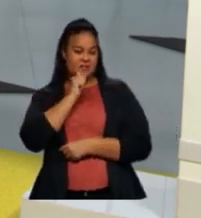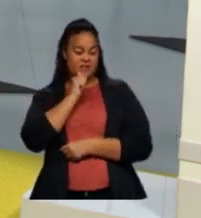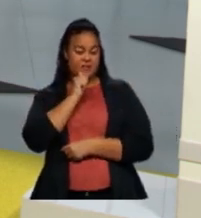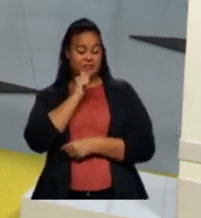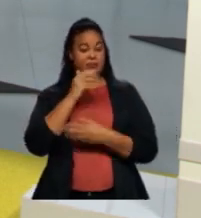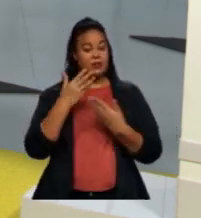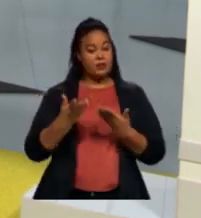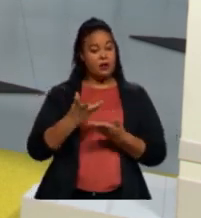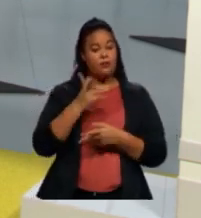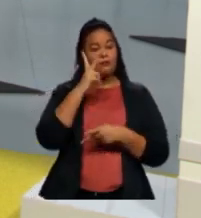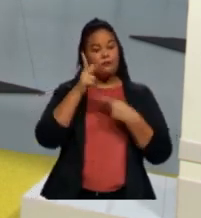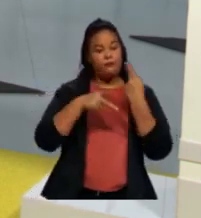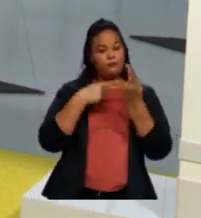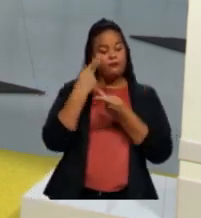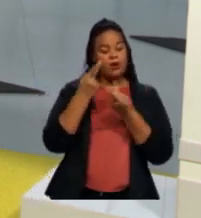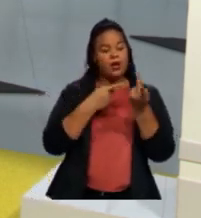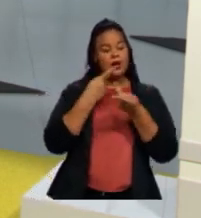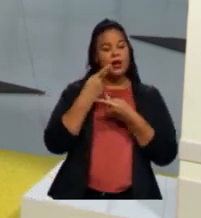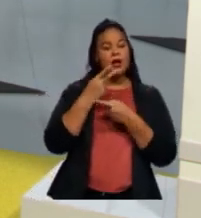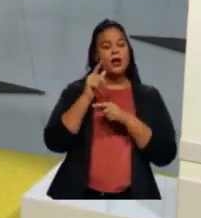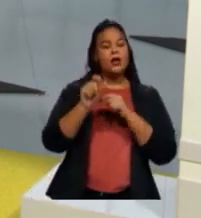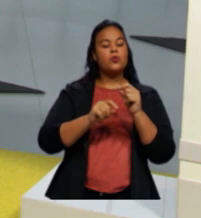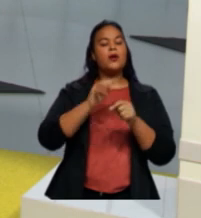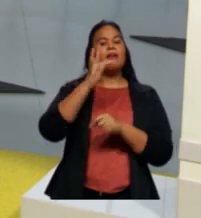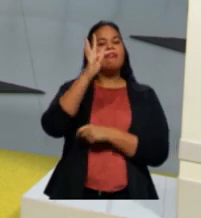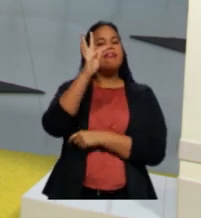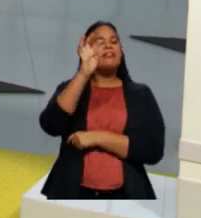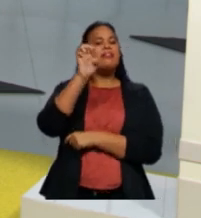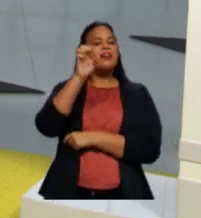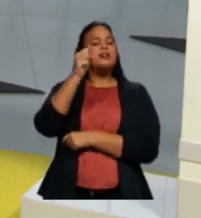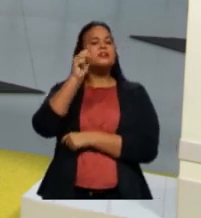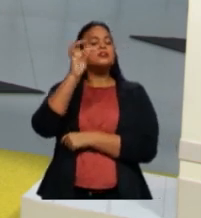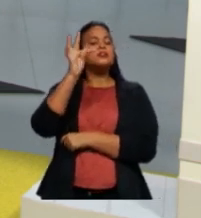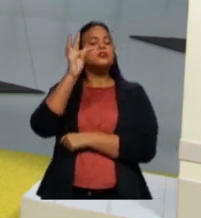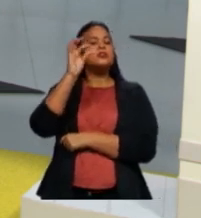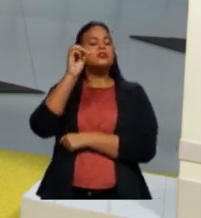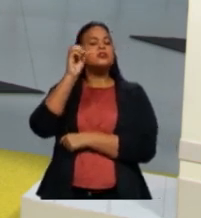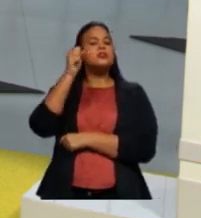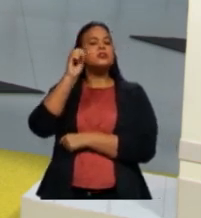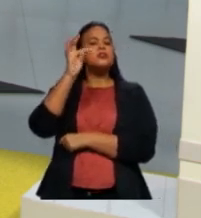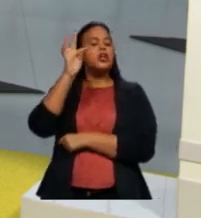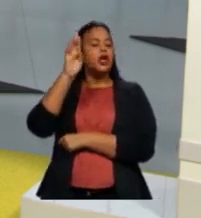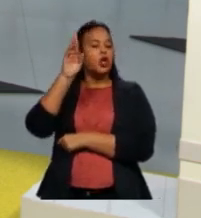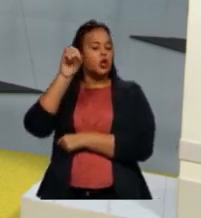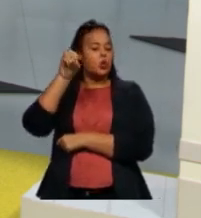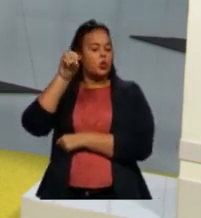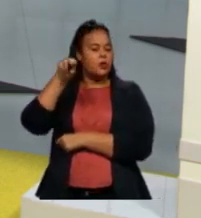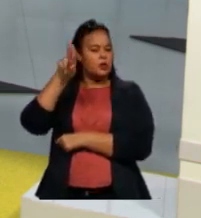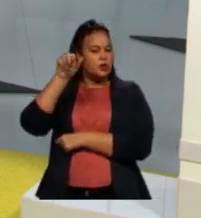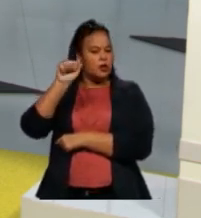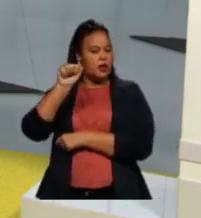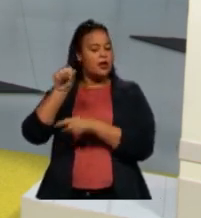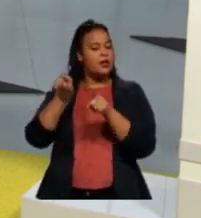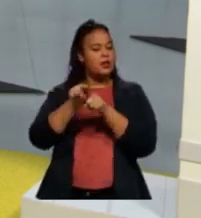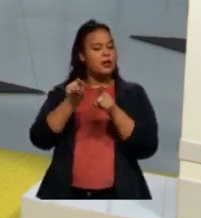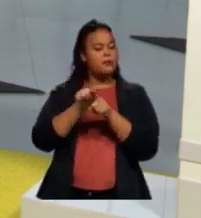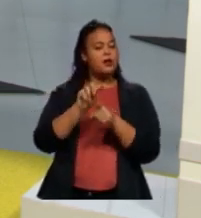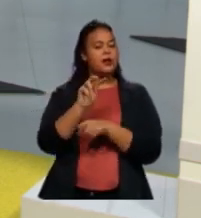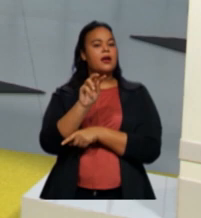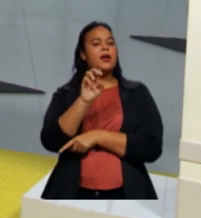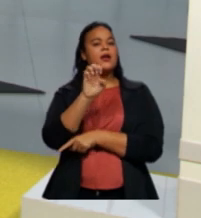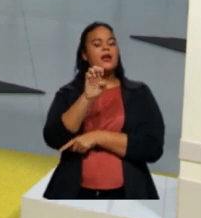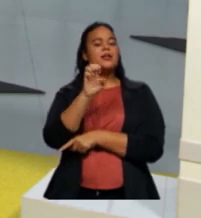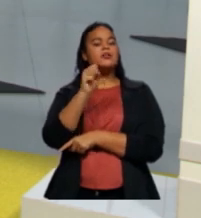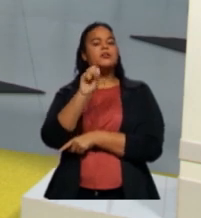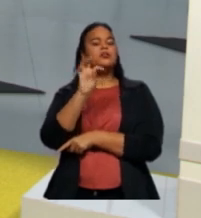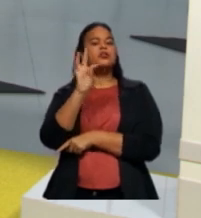falei para vocês, que é o testosterona e o estrogênio, eles agem também alterando